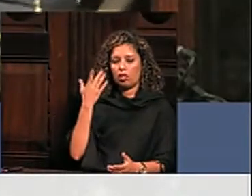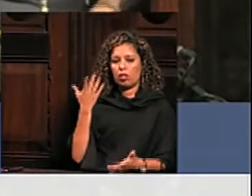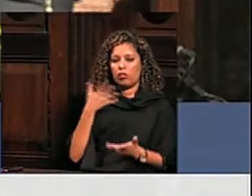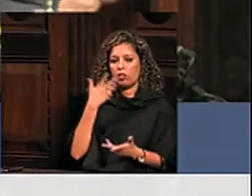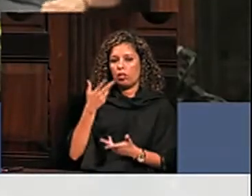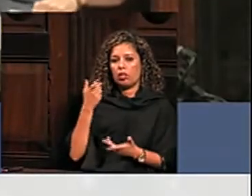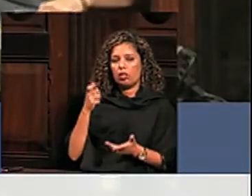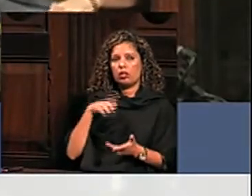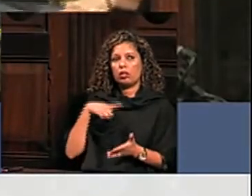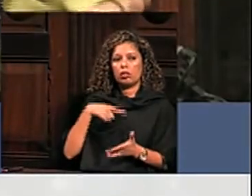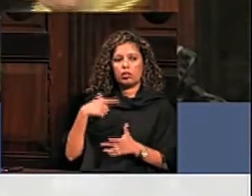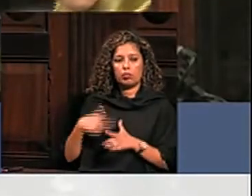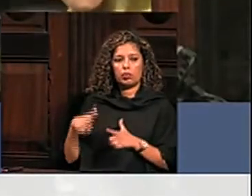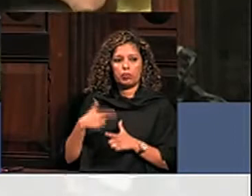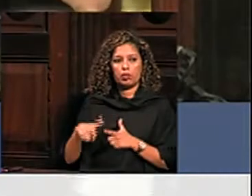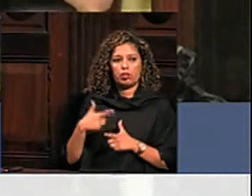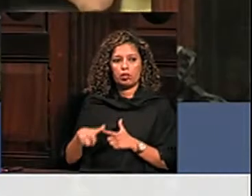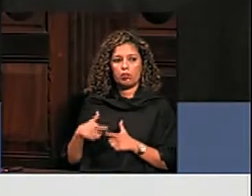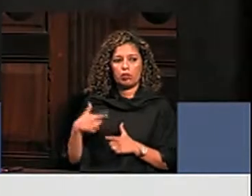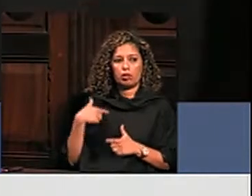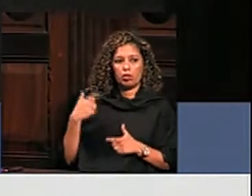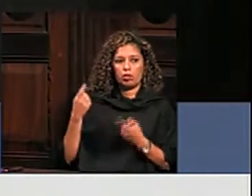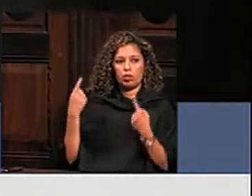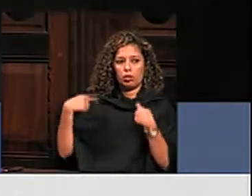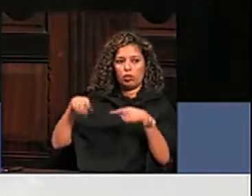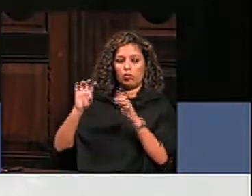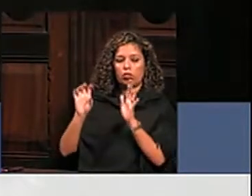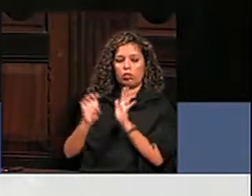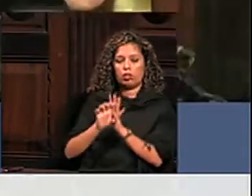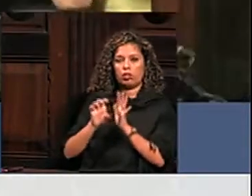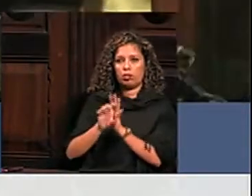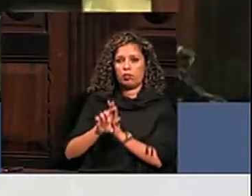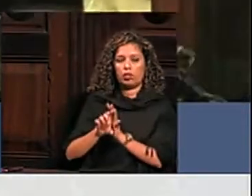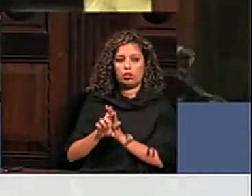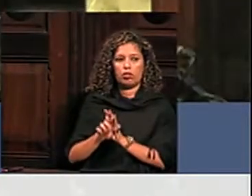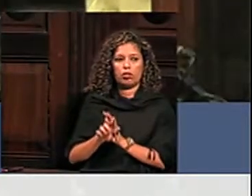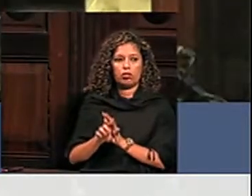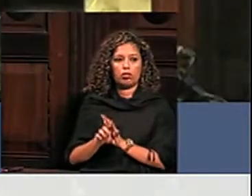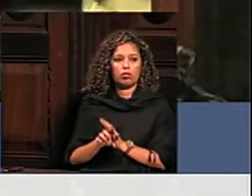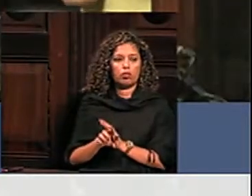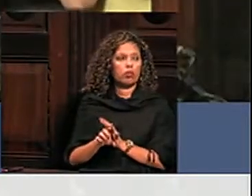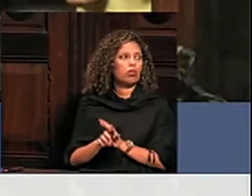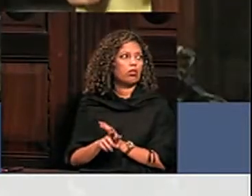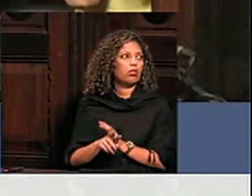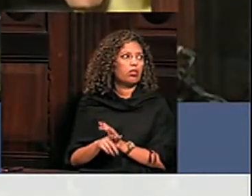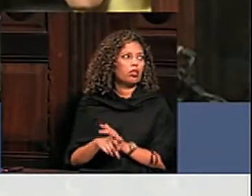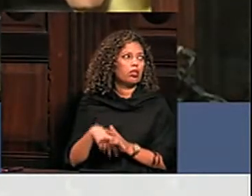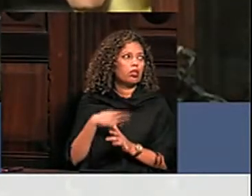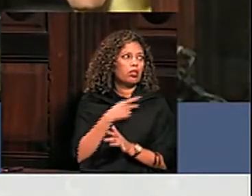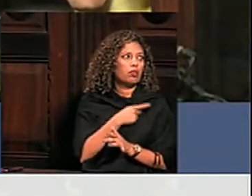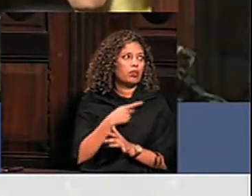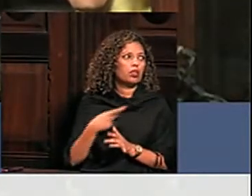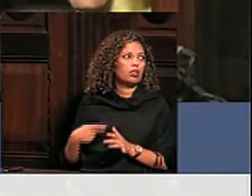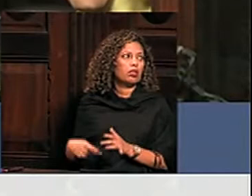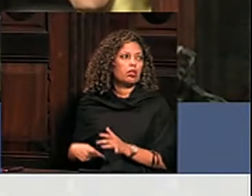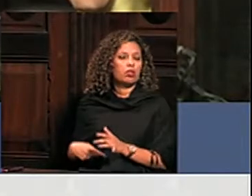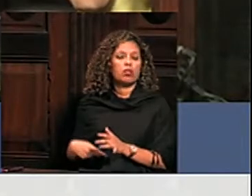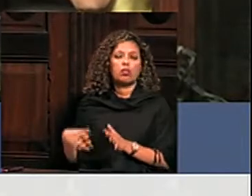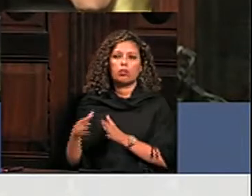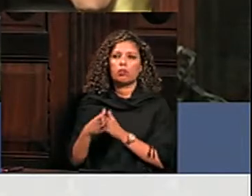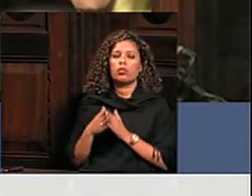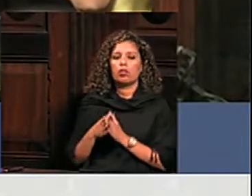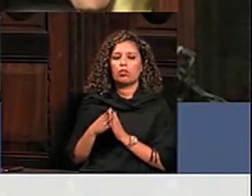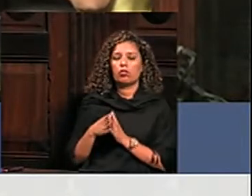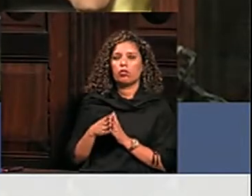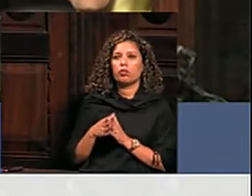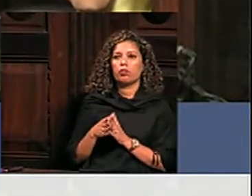A presidência... Desculpa, contrário às demais emendas. A presidência... Contrário às demais emendas. Defere pedido de vossa excelência e um